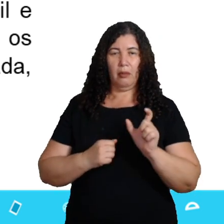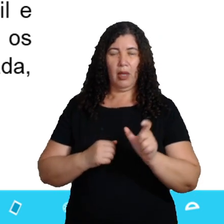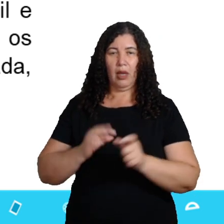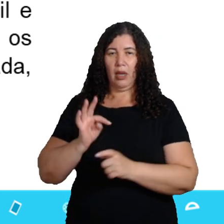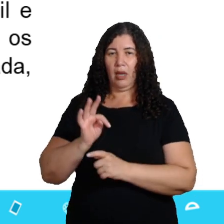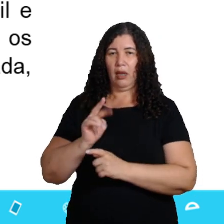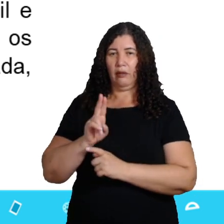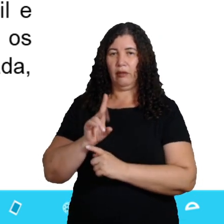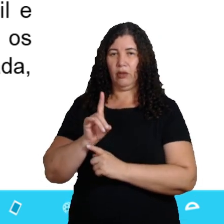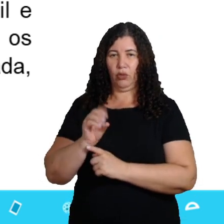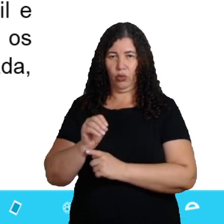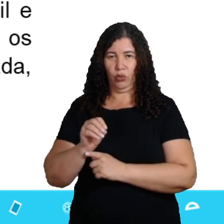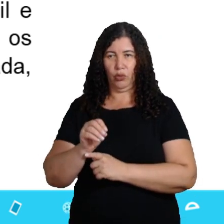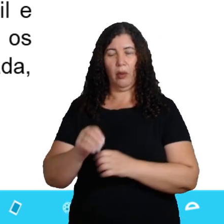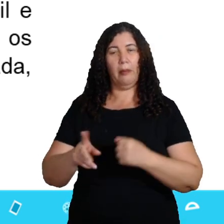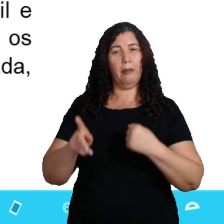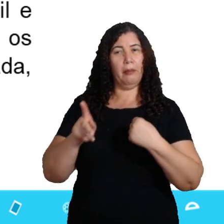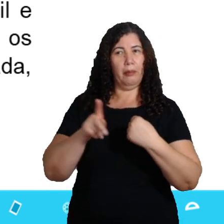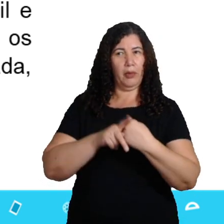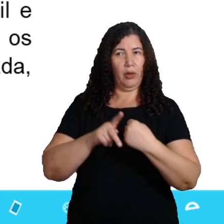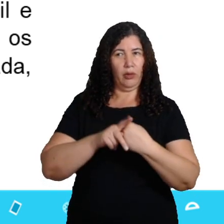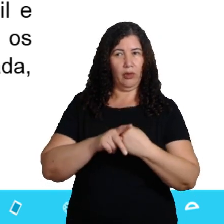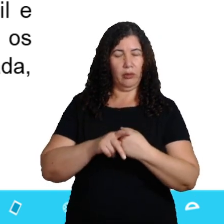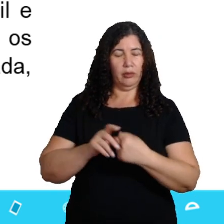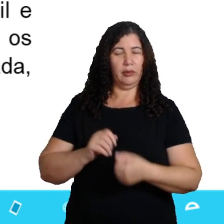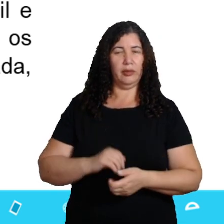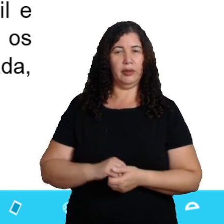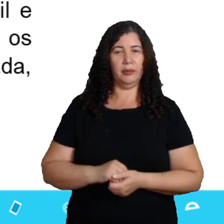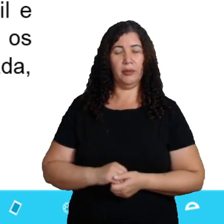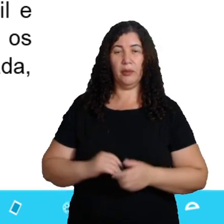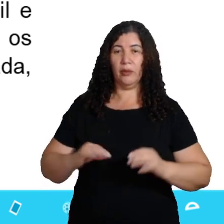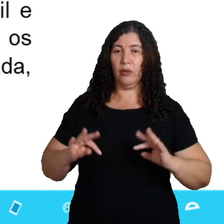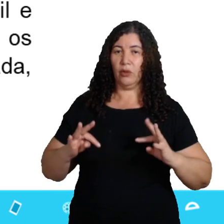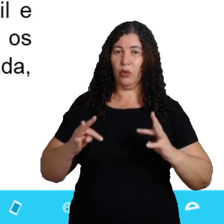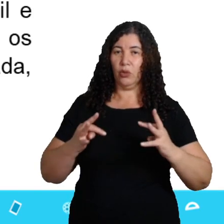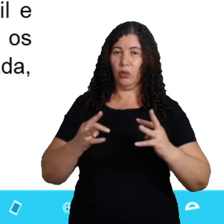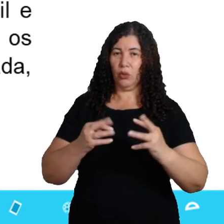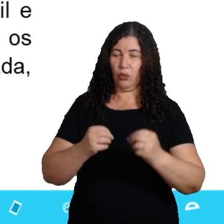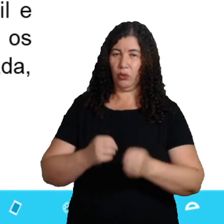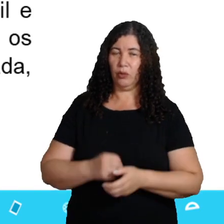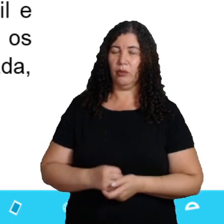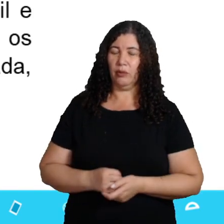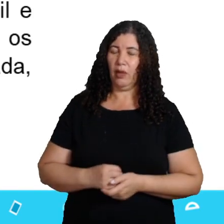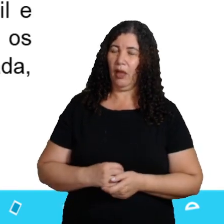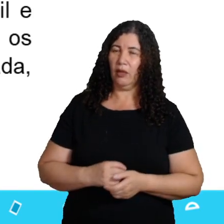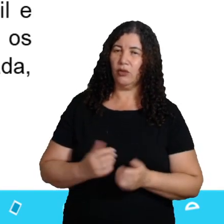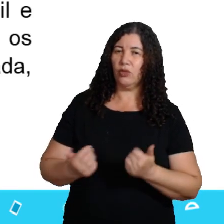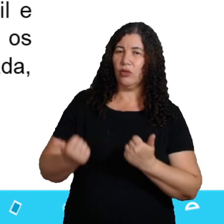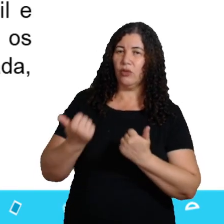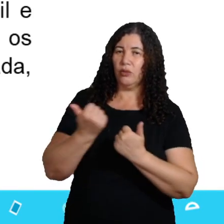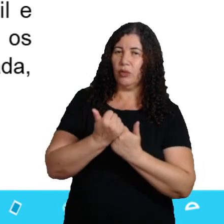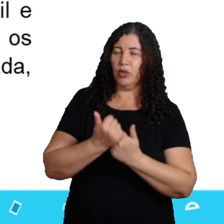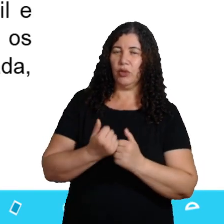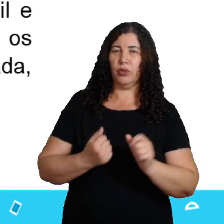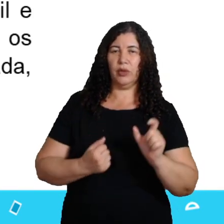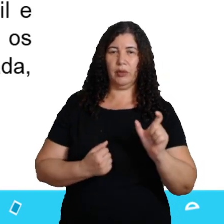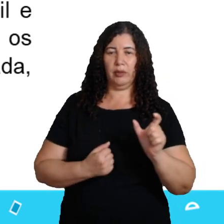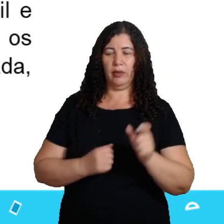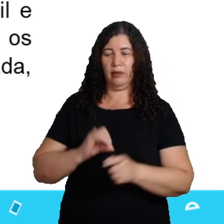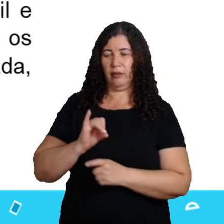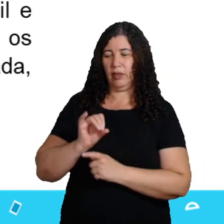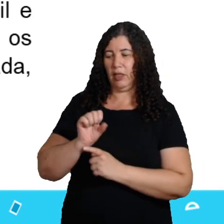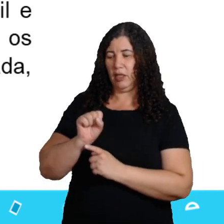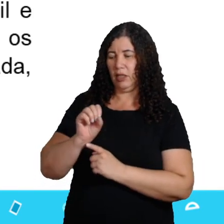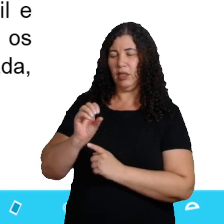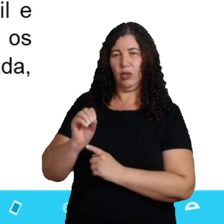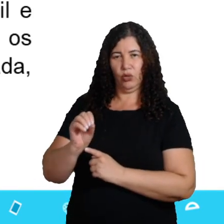um pronome indefinido que ainda vamos estudar. Tudo retoma essas palavras e isso é um demonstrativo